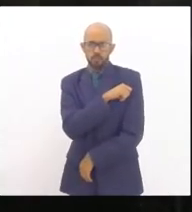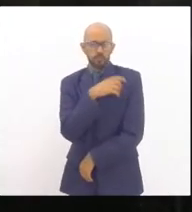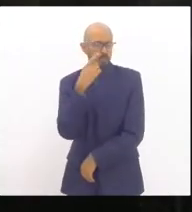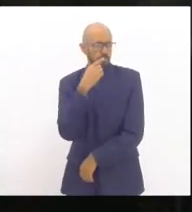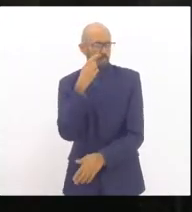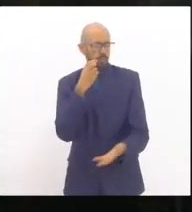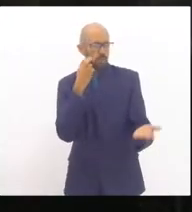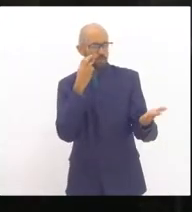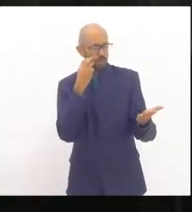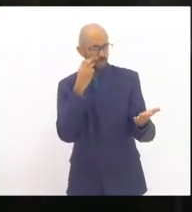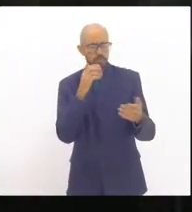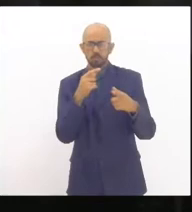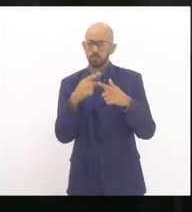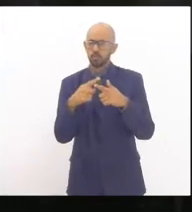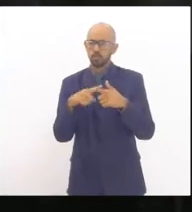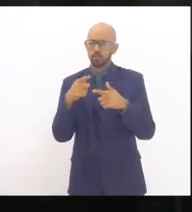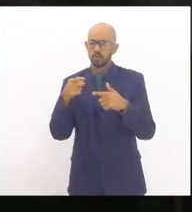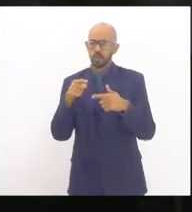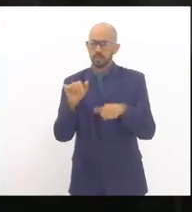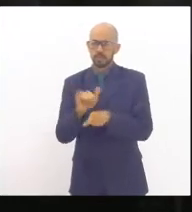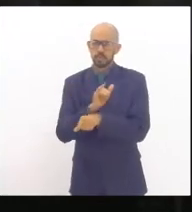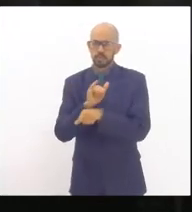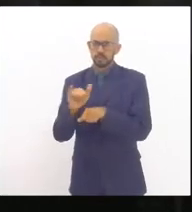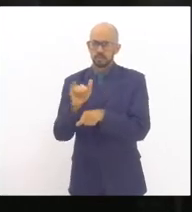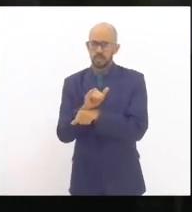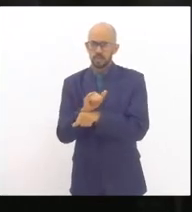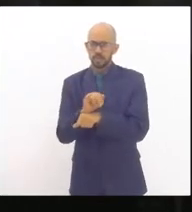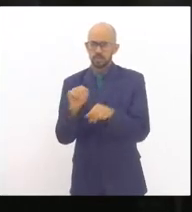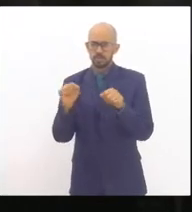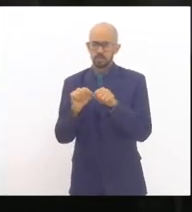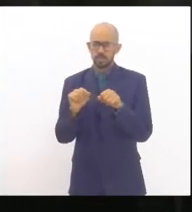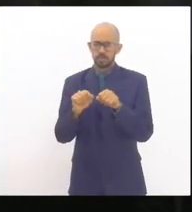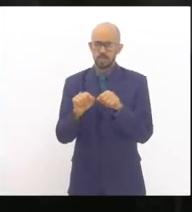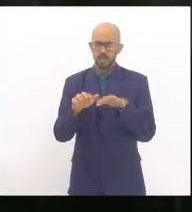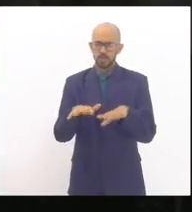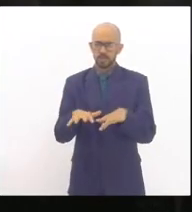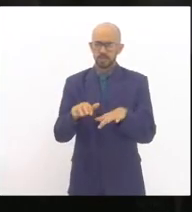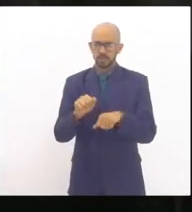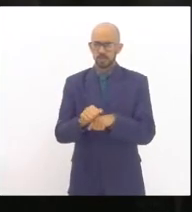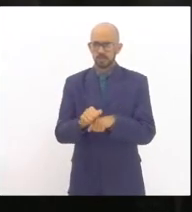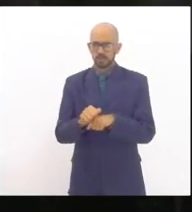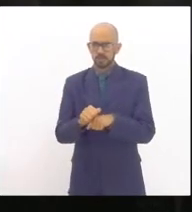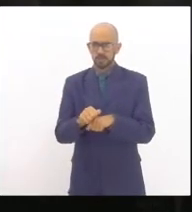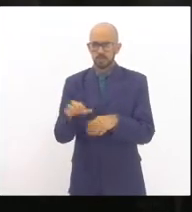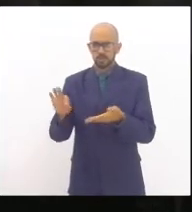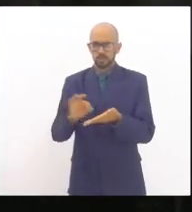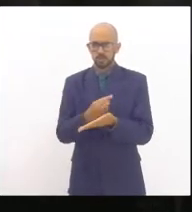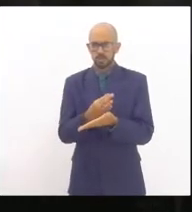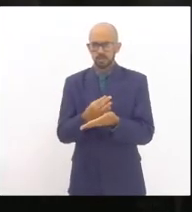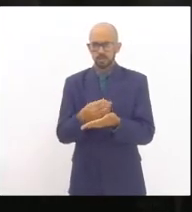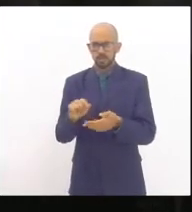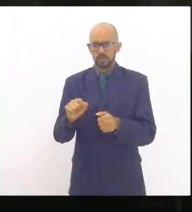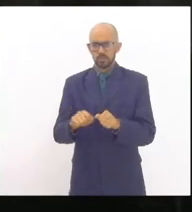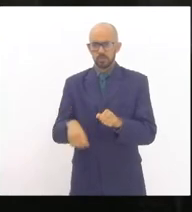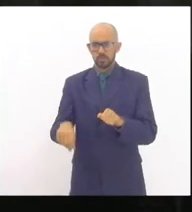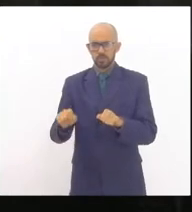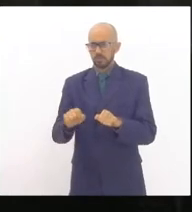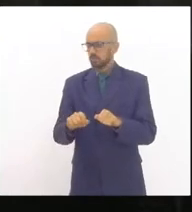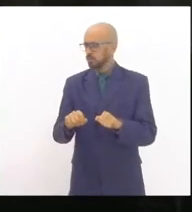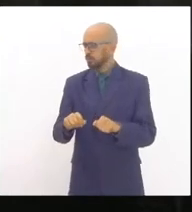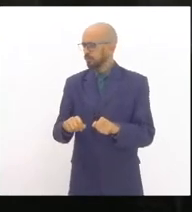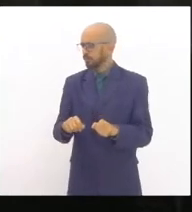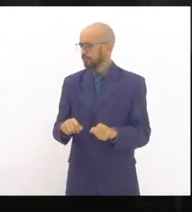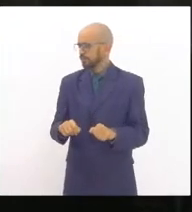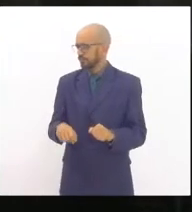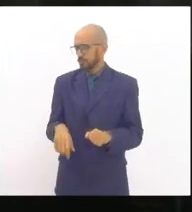waldeck porque esse artifício de fazer a contratação de prestadores de